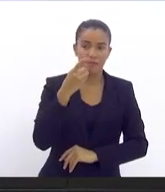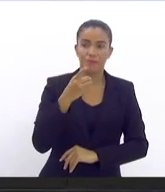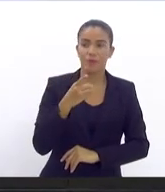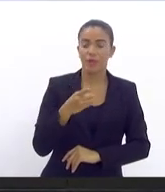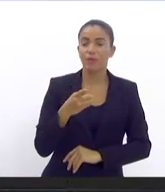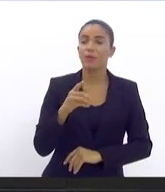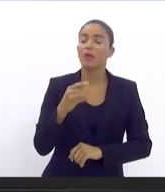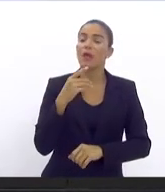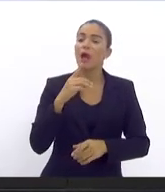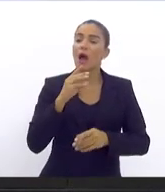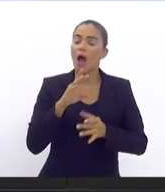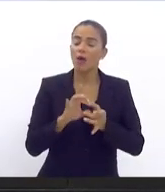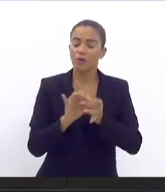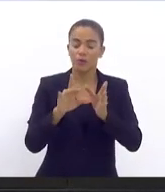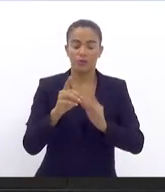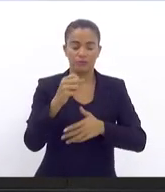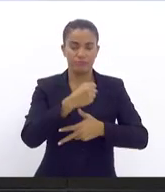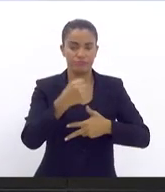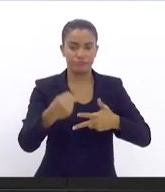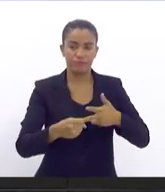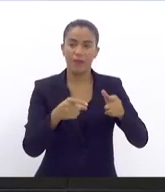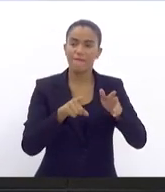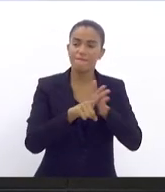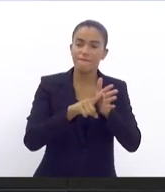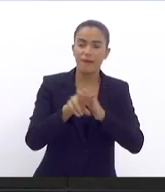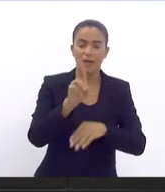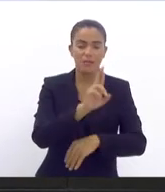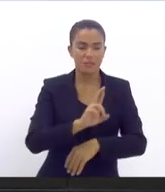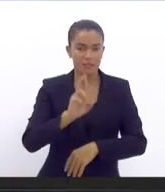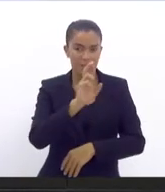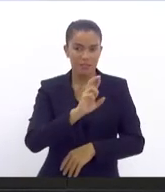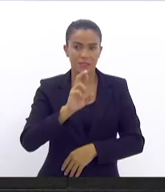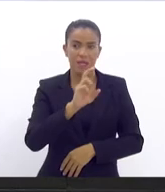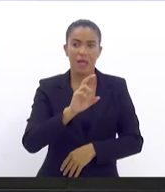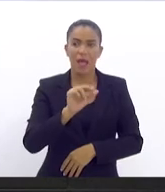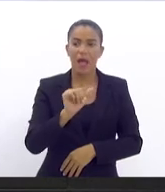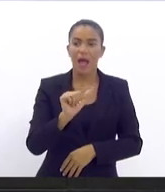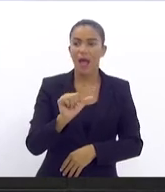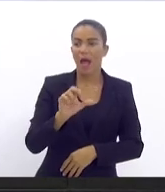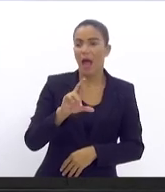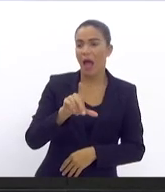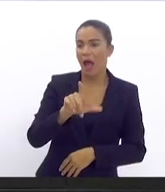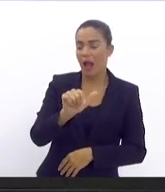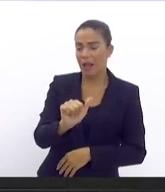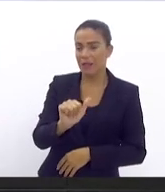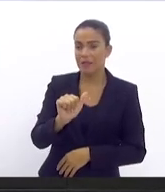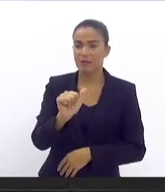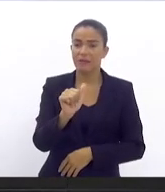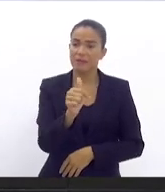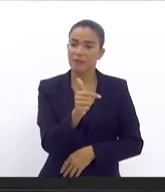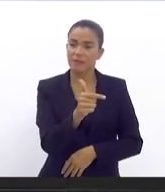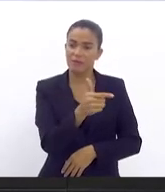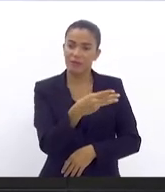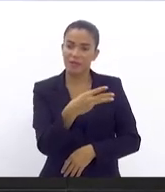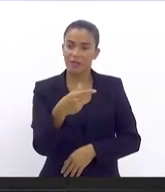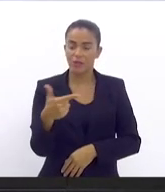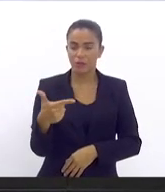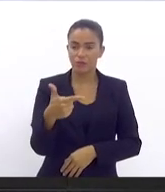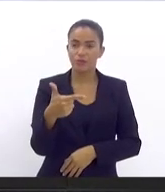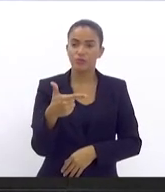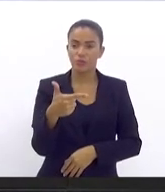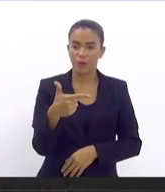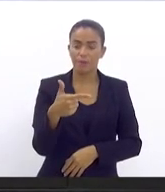o Poder Executivo a implantar sistema de fiscalização da qualidade do reagente Arla 32, agente redutor líquido de óxido de